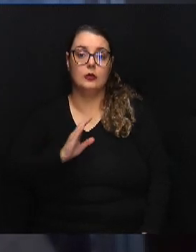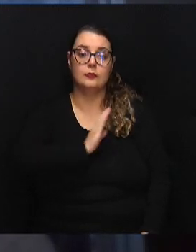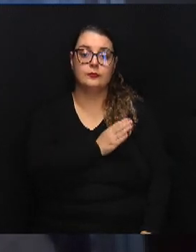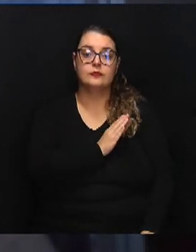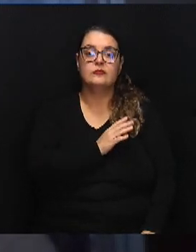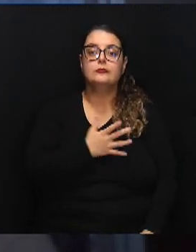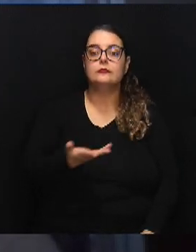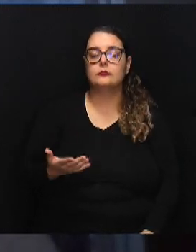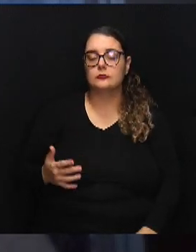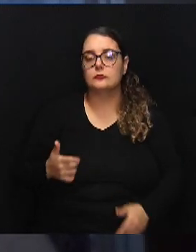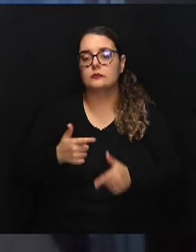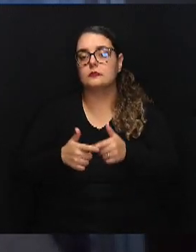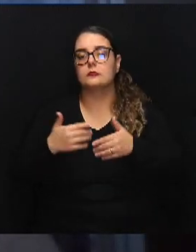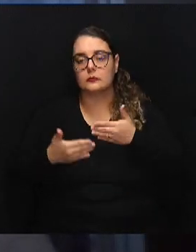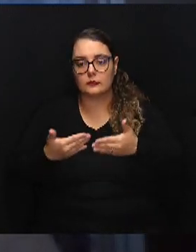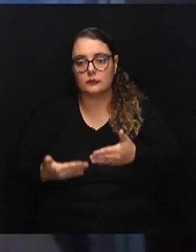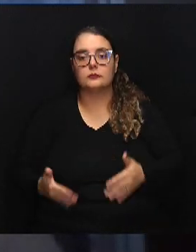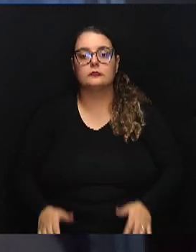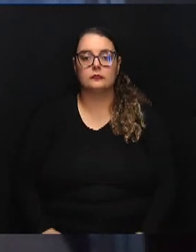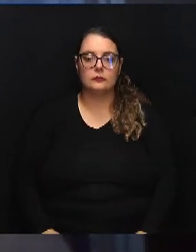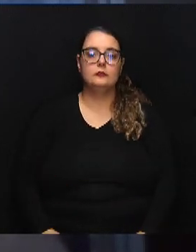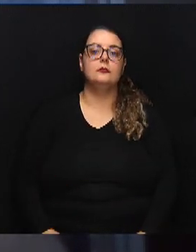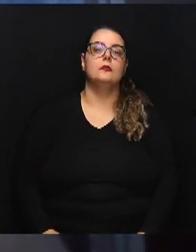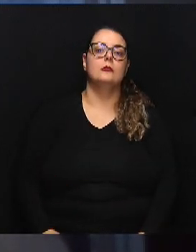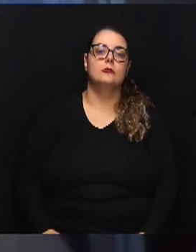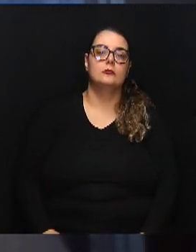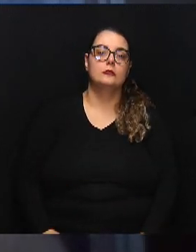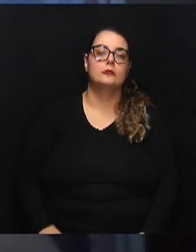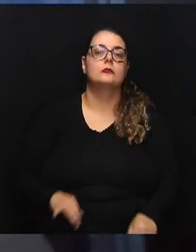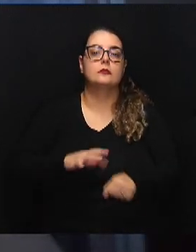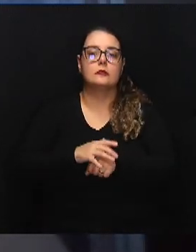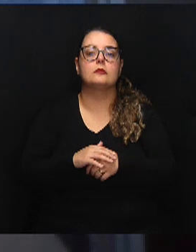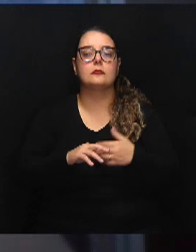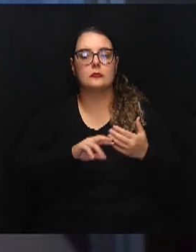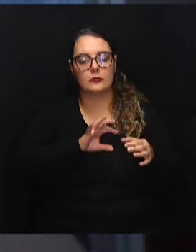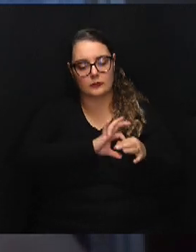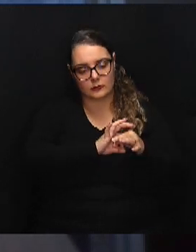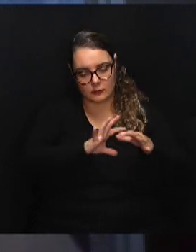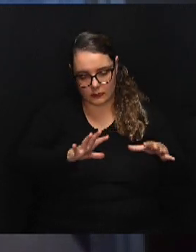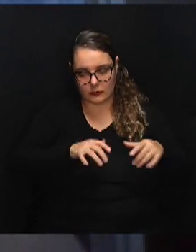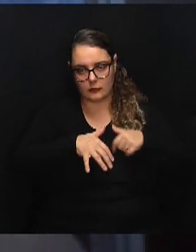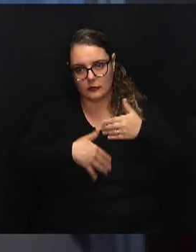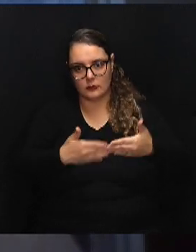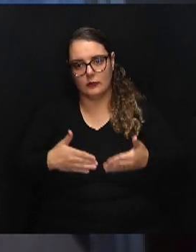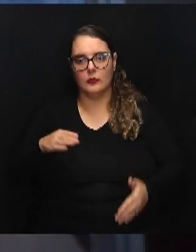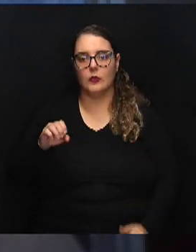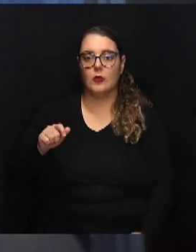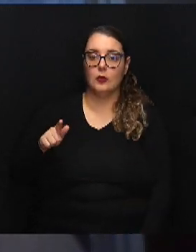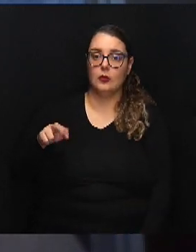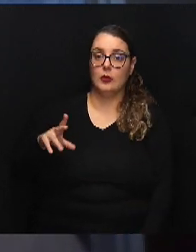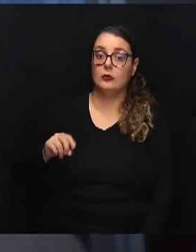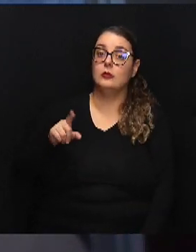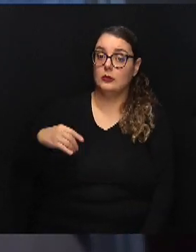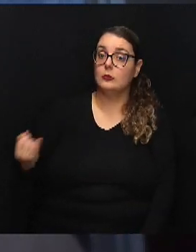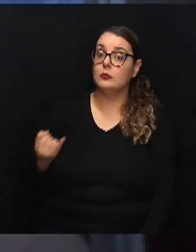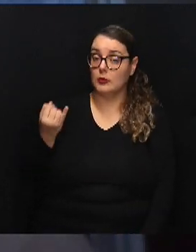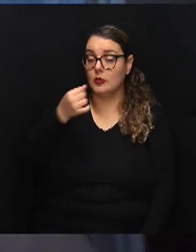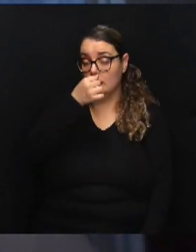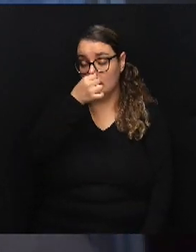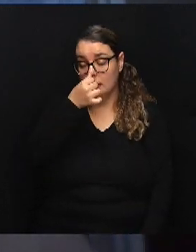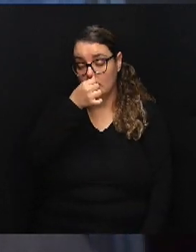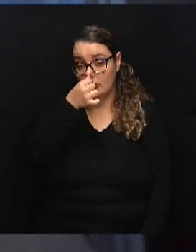inflamatório vascular, e esse processo inflamatório desencadeia um coágulo agudo aí, tá? Então, é importantíssimo a gente